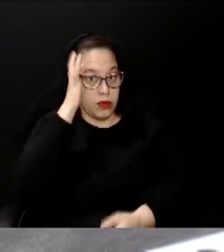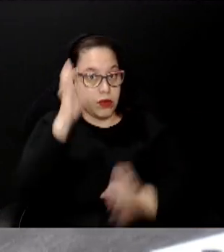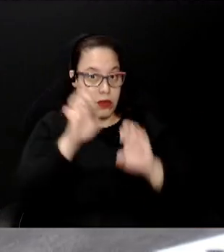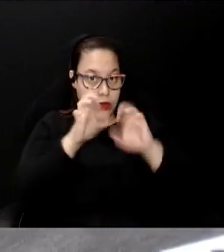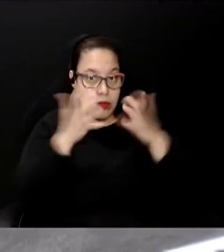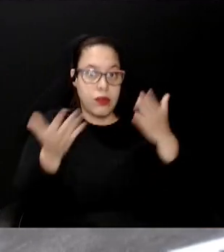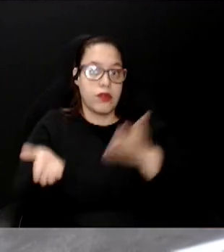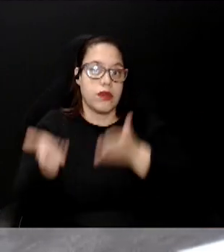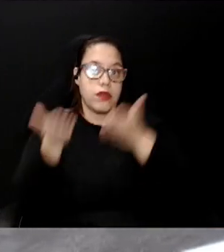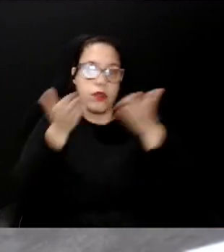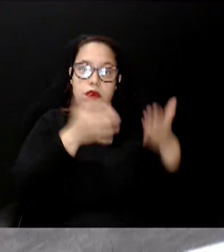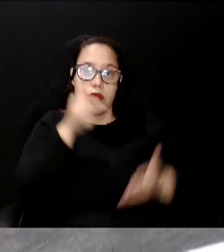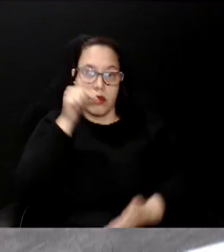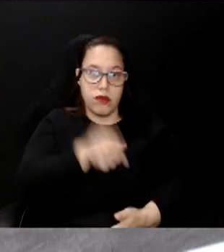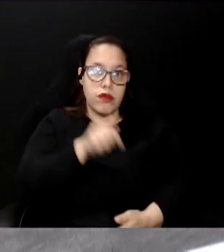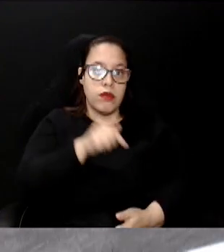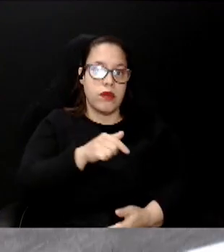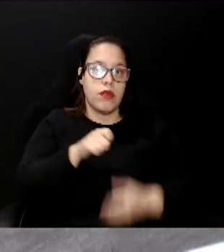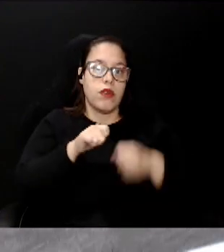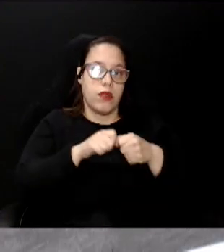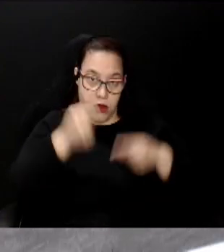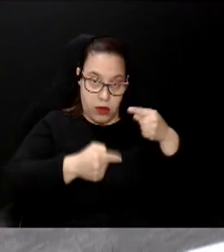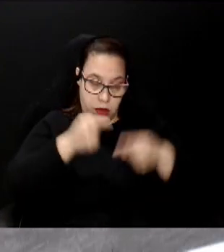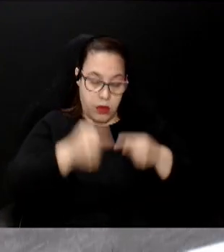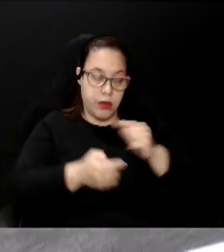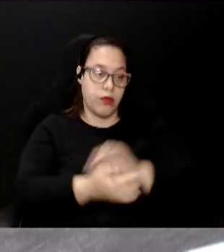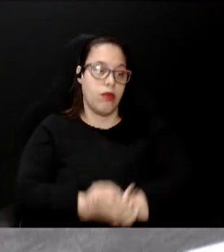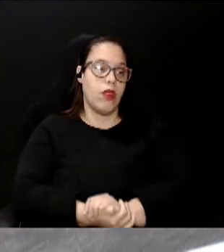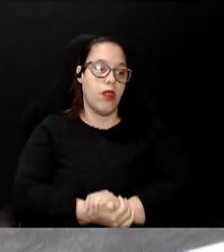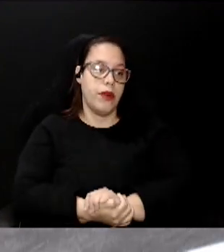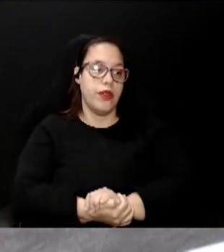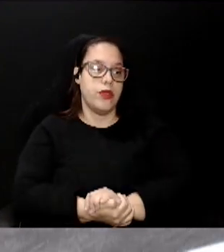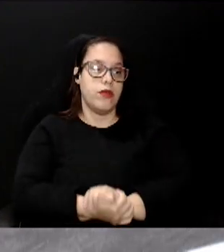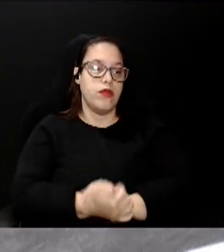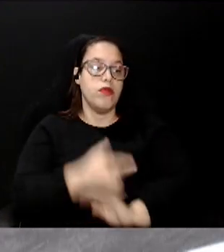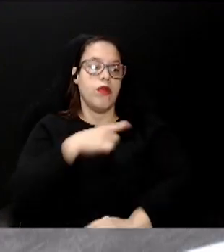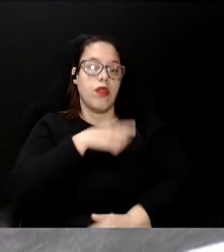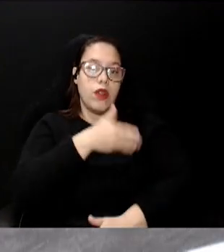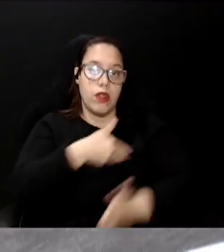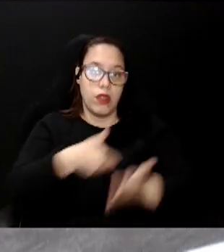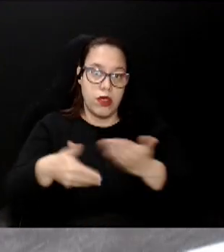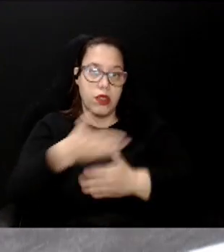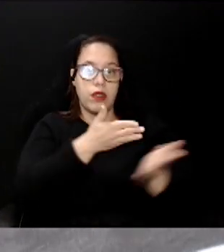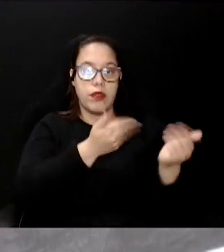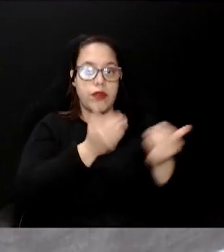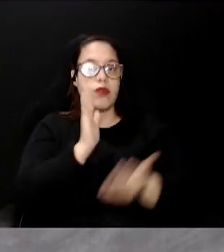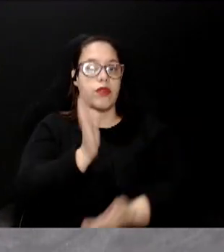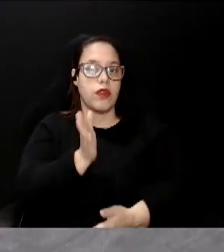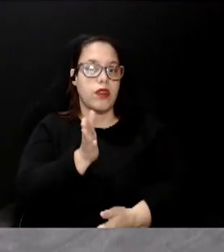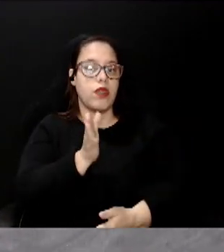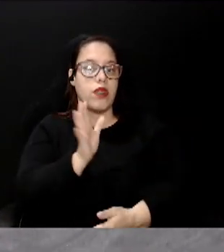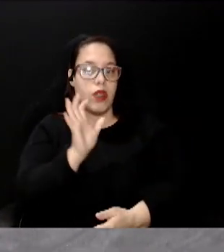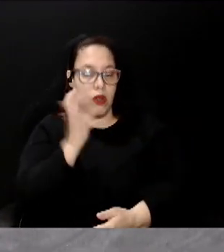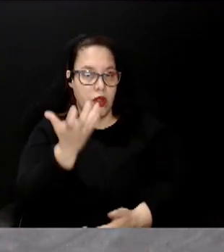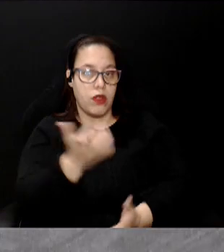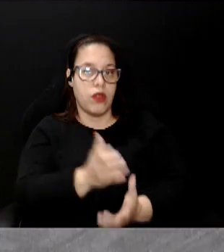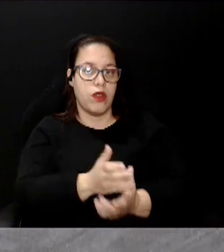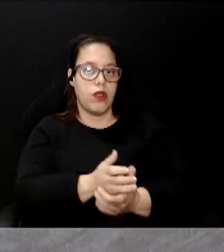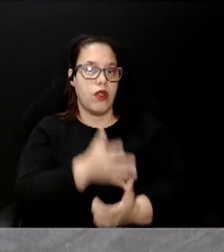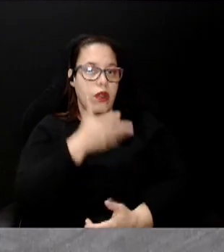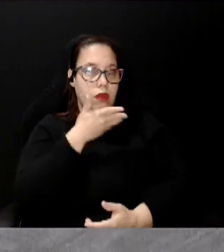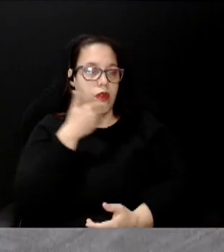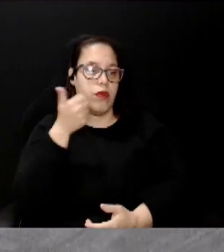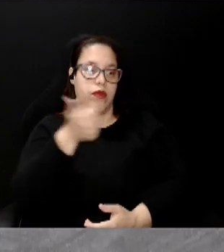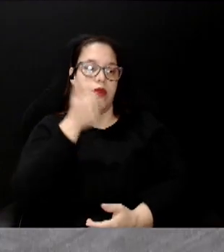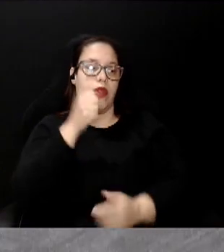que a gente pudesse materializar. Então, quando tem essa participação da juventude, já está ocorrendo, quem ganha com isso é toda a